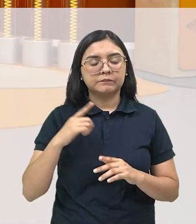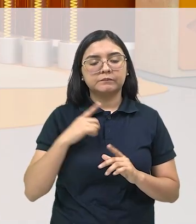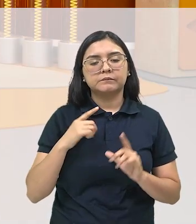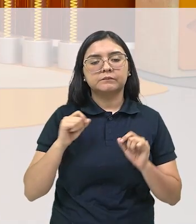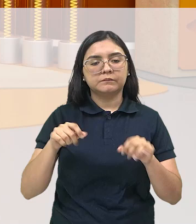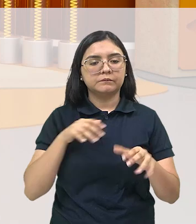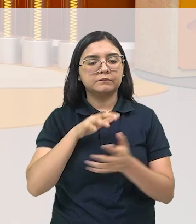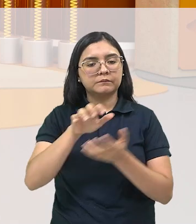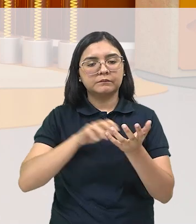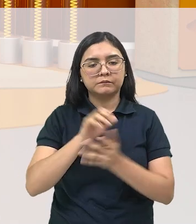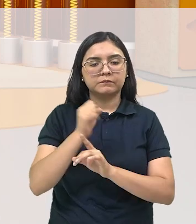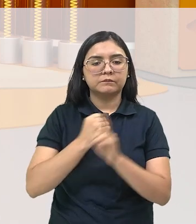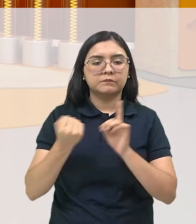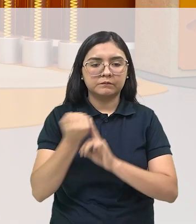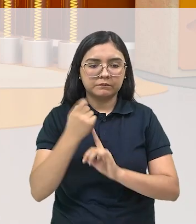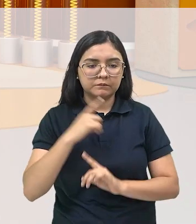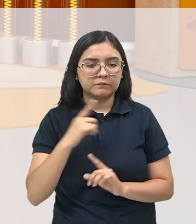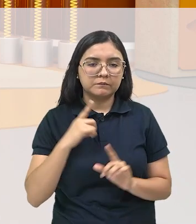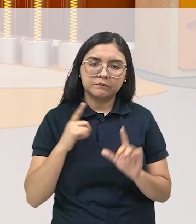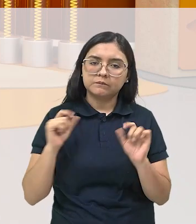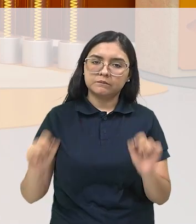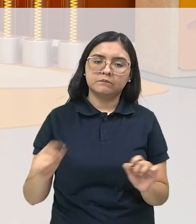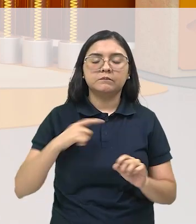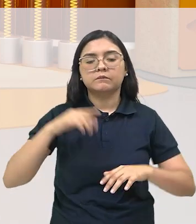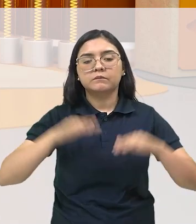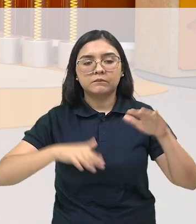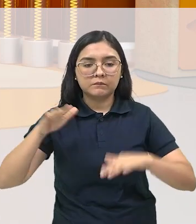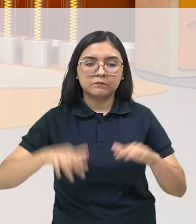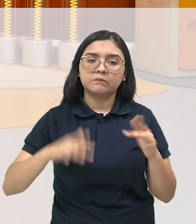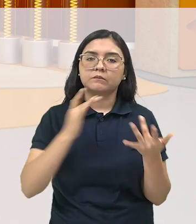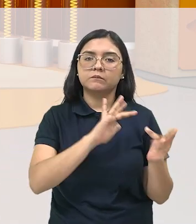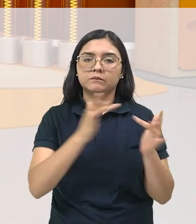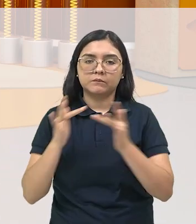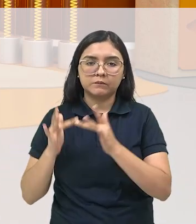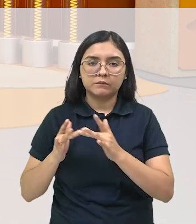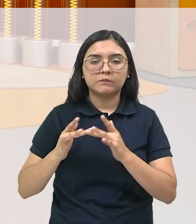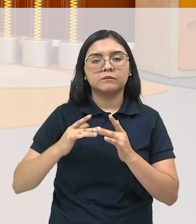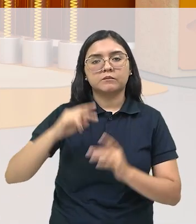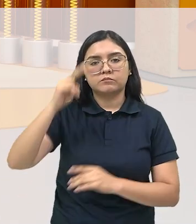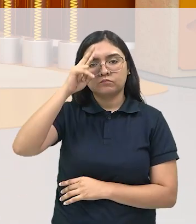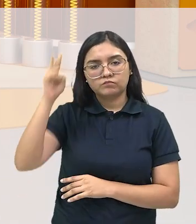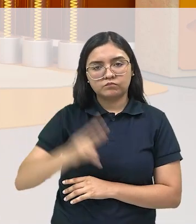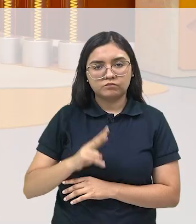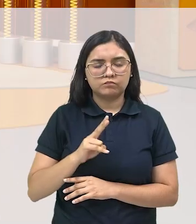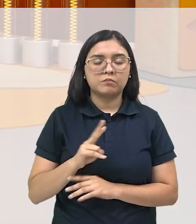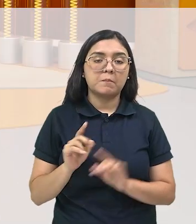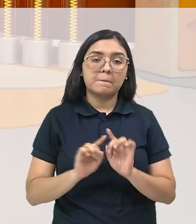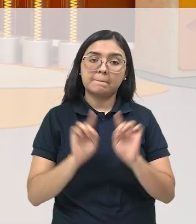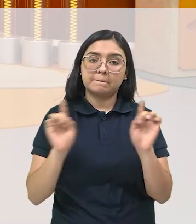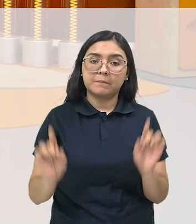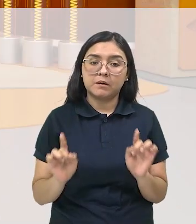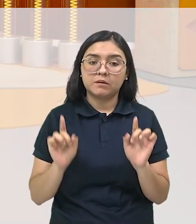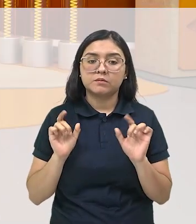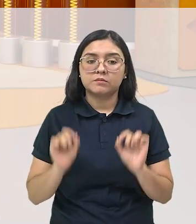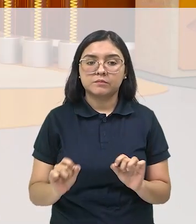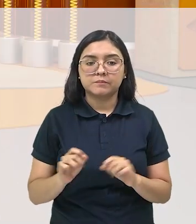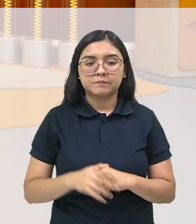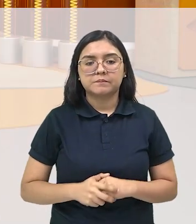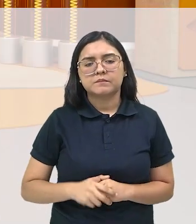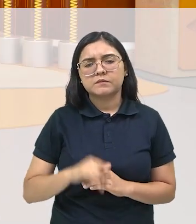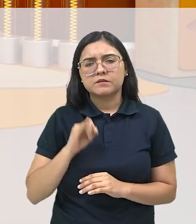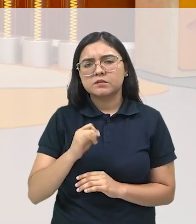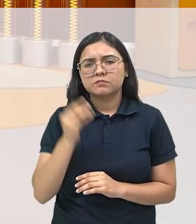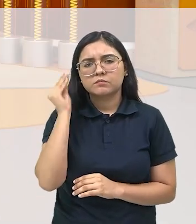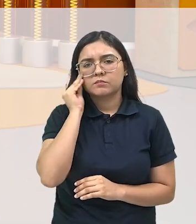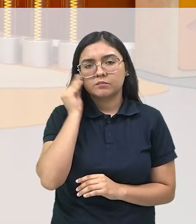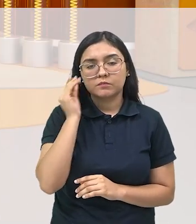eles têm as suas peculiaridades, né, porque vai depender muito do contexto histórico de cada um, mas se nós